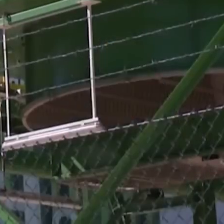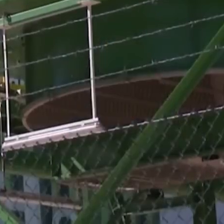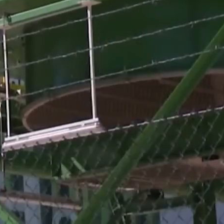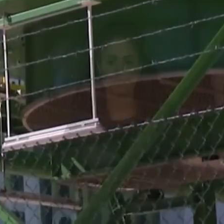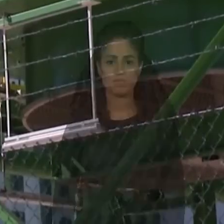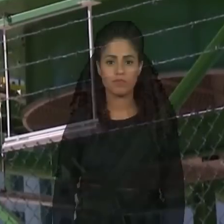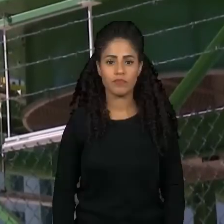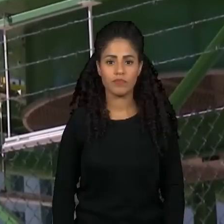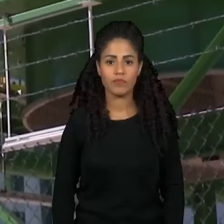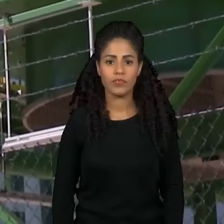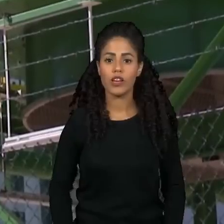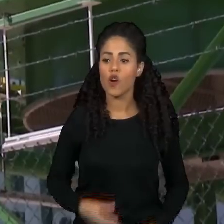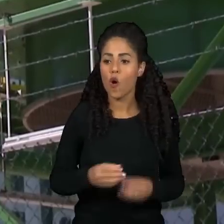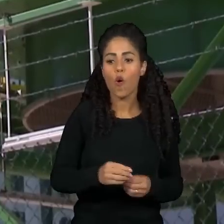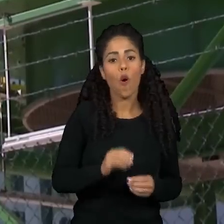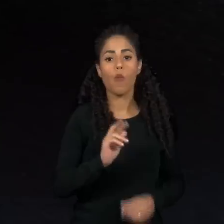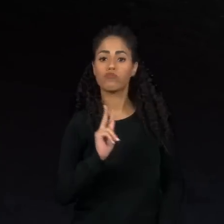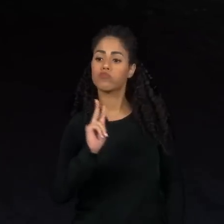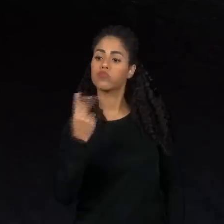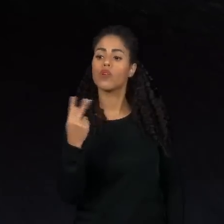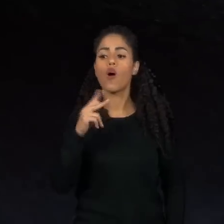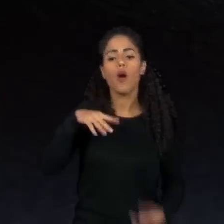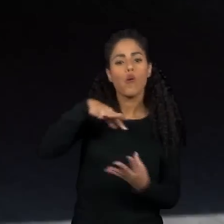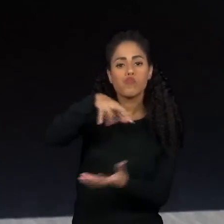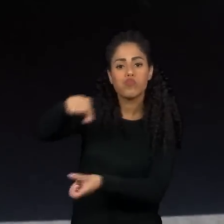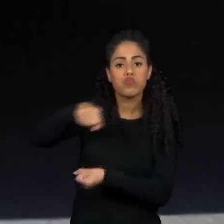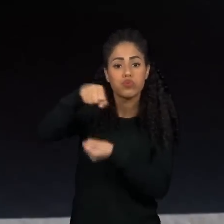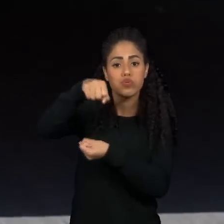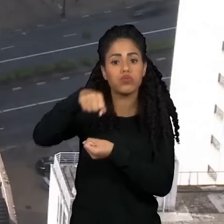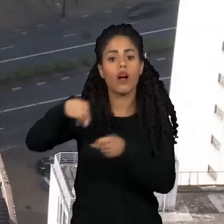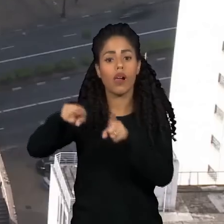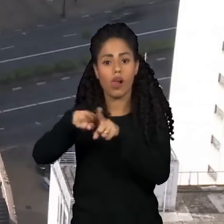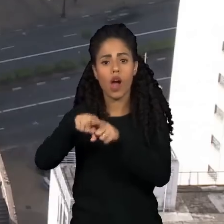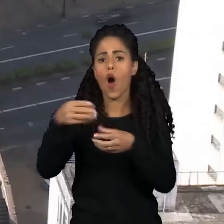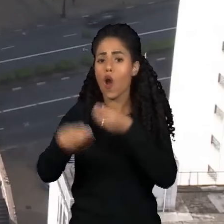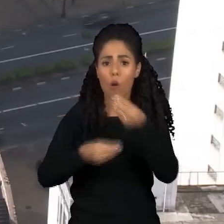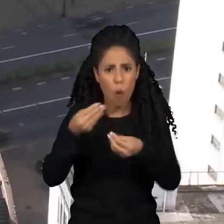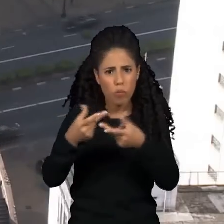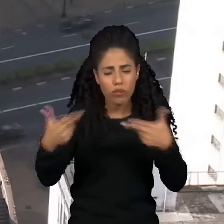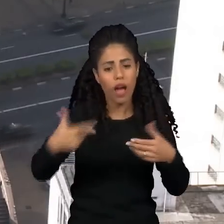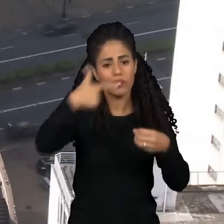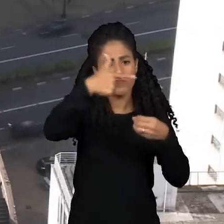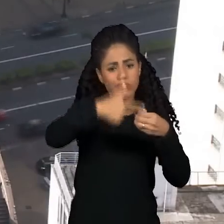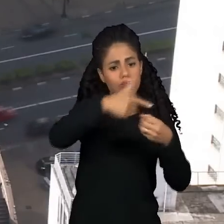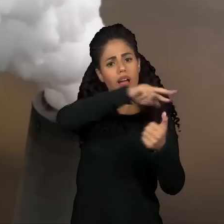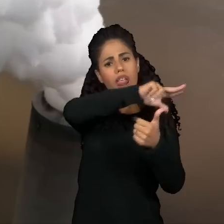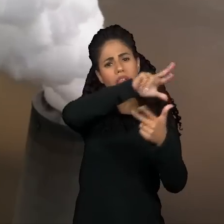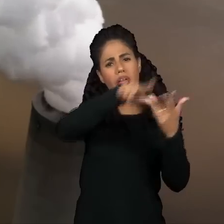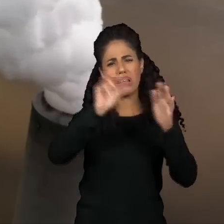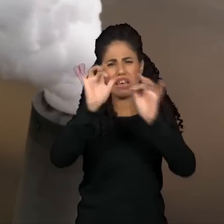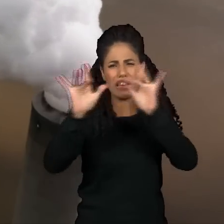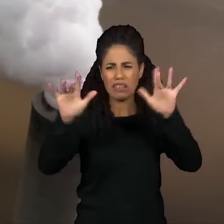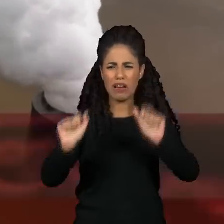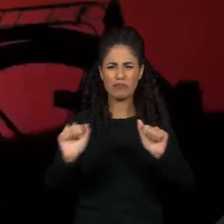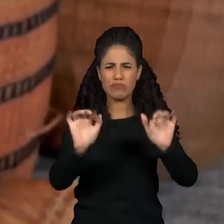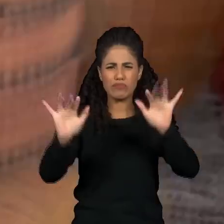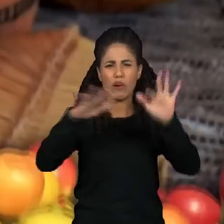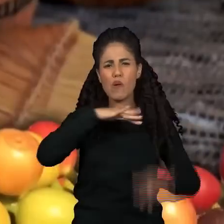as vantagens do hidrogênio verde como substituto dos combustíveis fósseis que são altamente